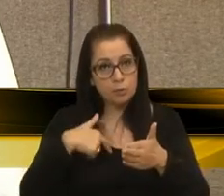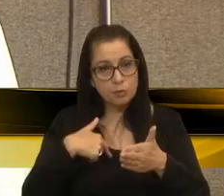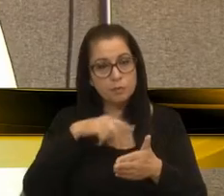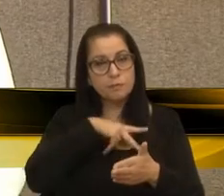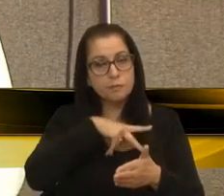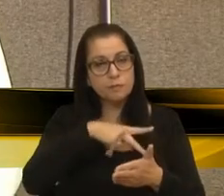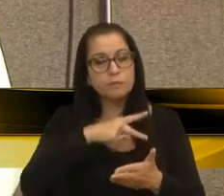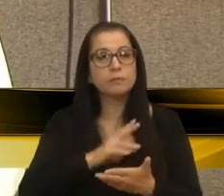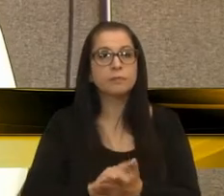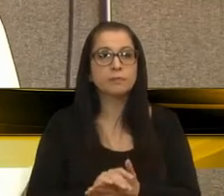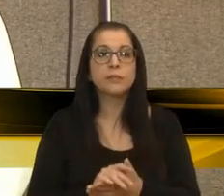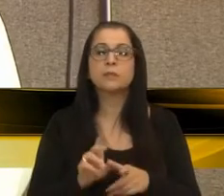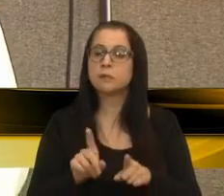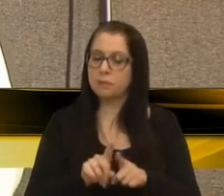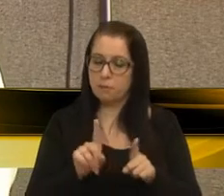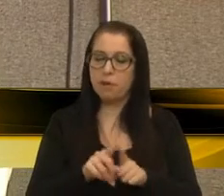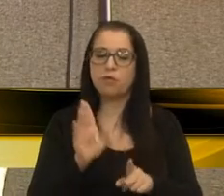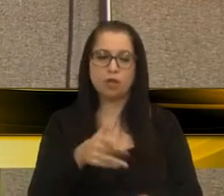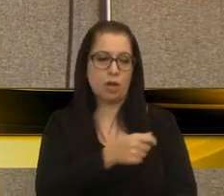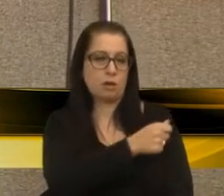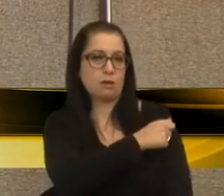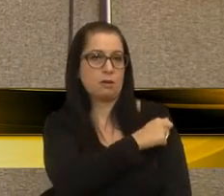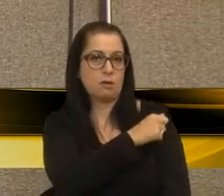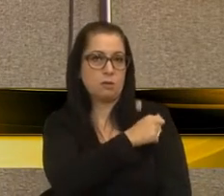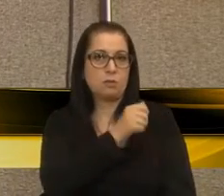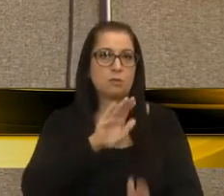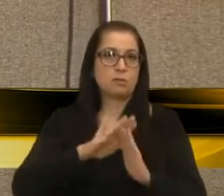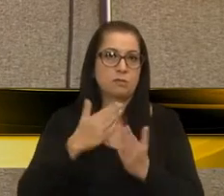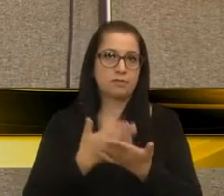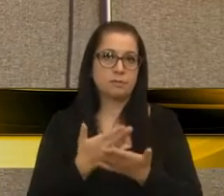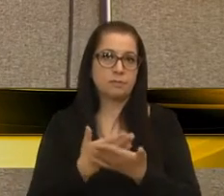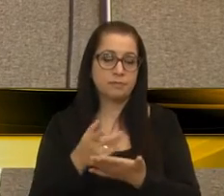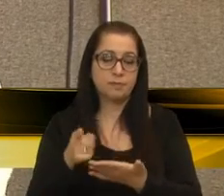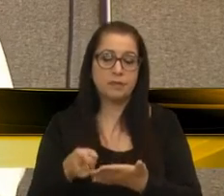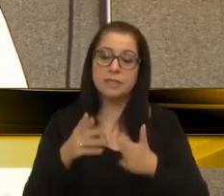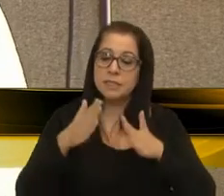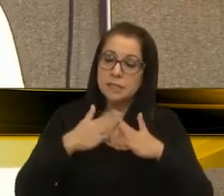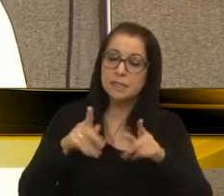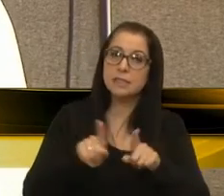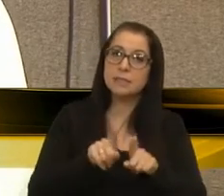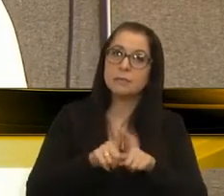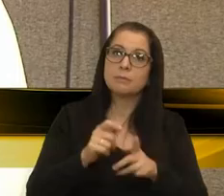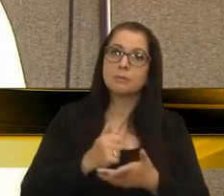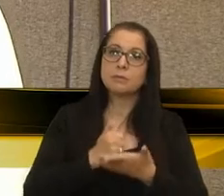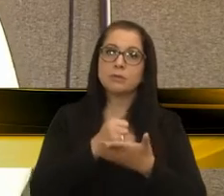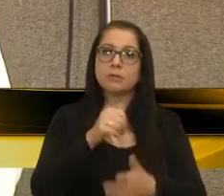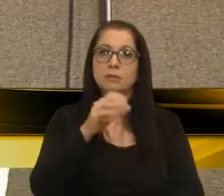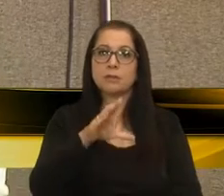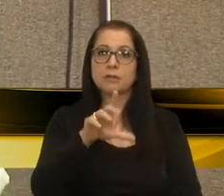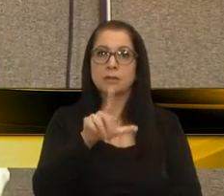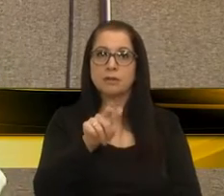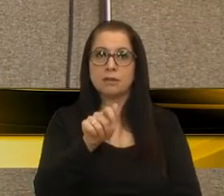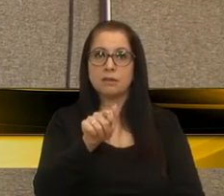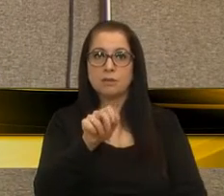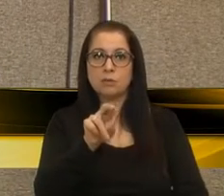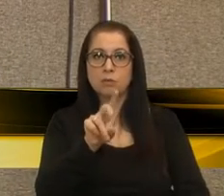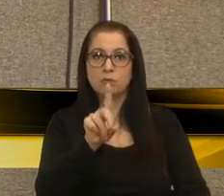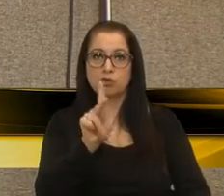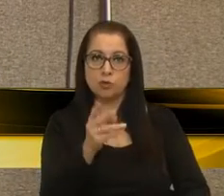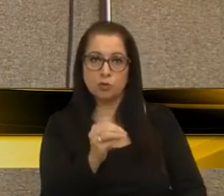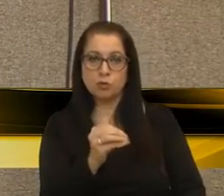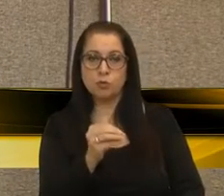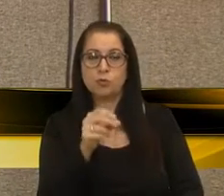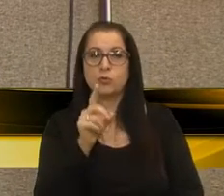é presidente, também foi aluno do Melvin Jones. Nessa casa eu tenho meu assessor, o Claudinho do Gás,